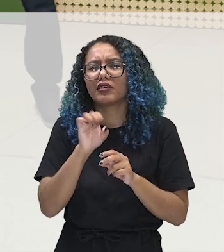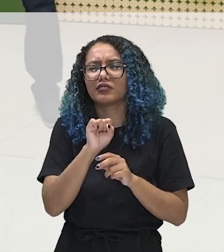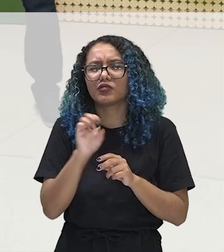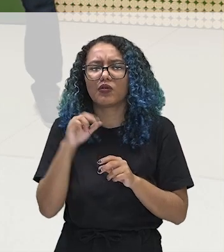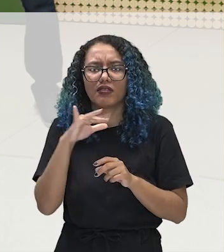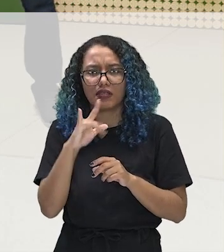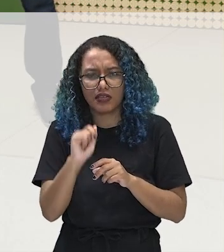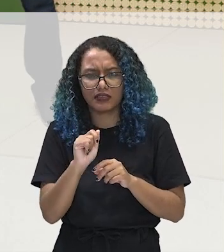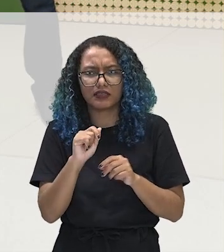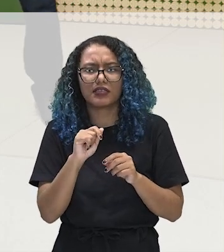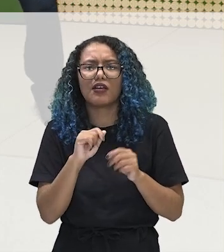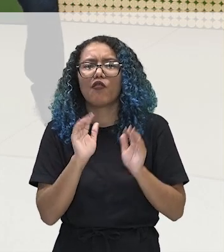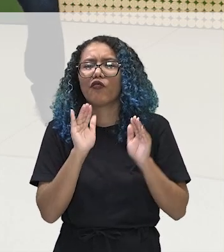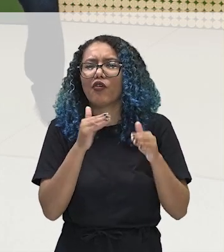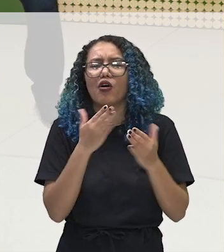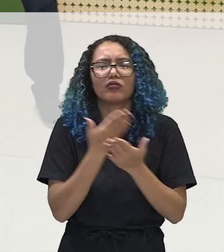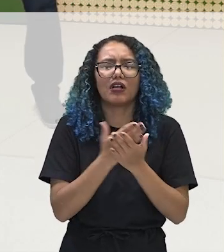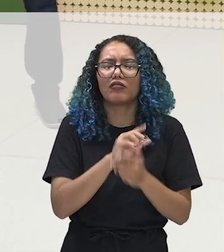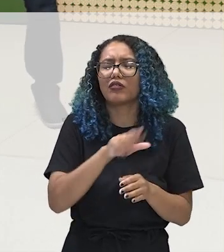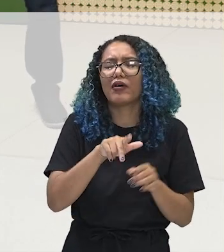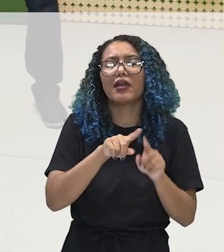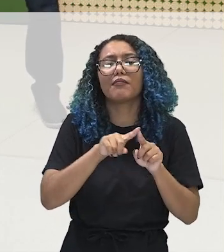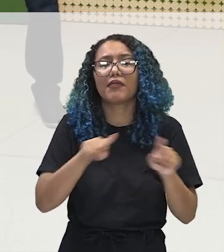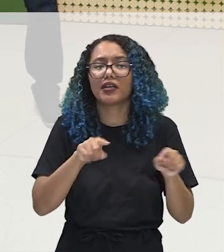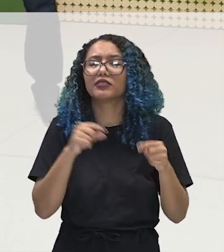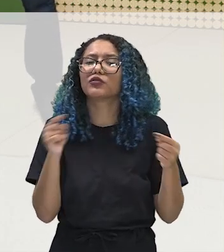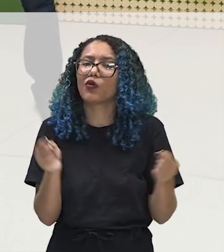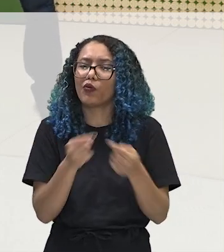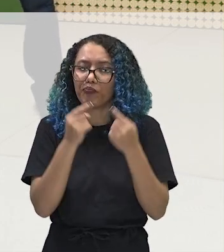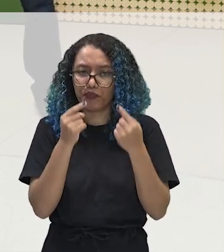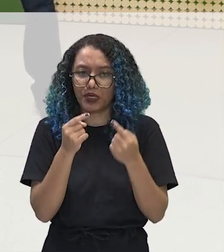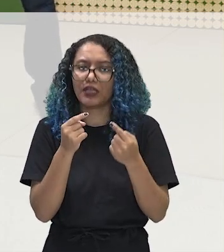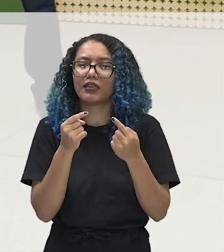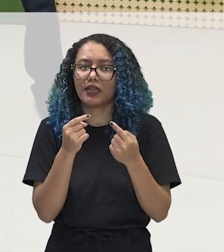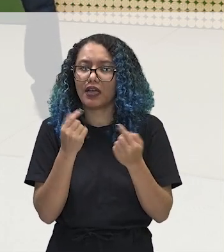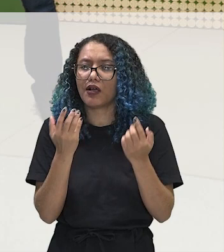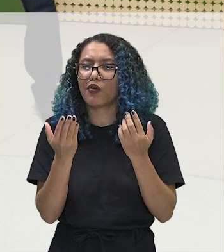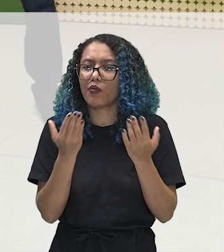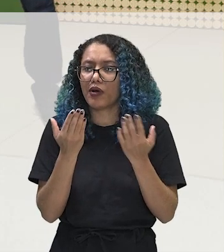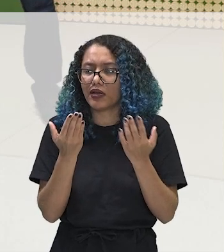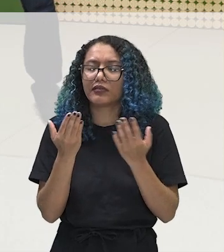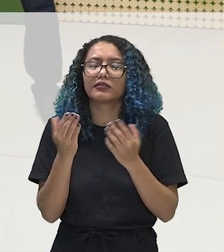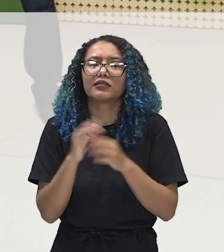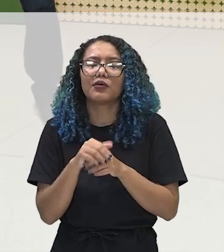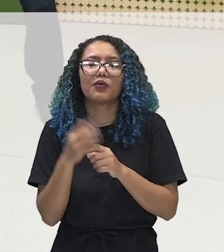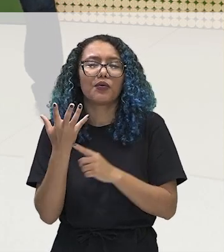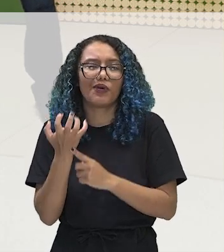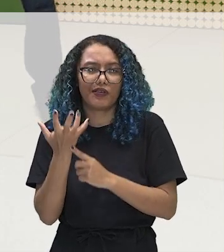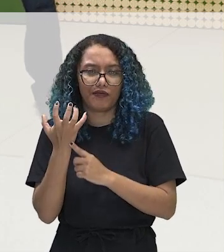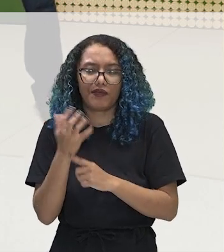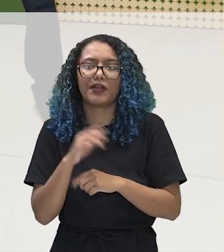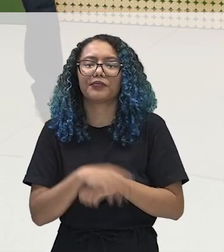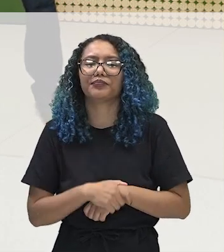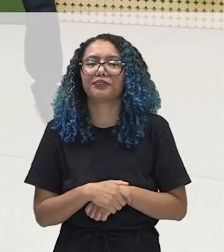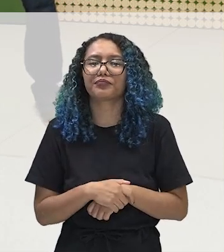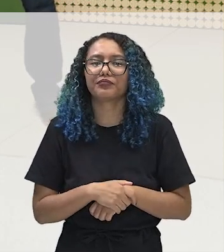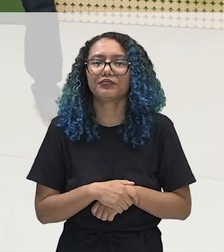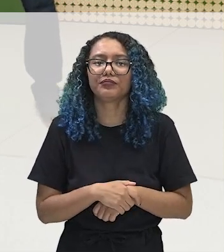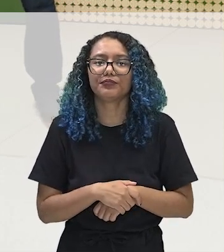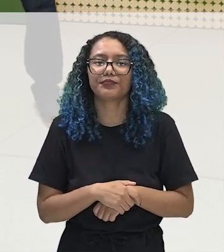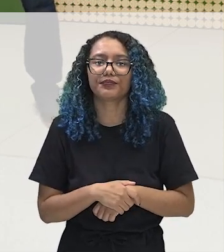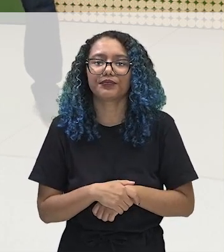aula, mas ele tem muito a ver aqui, ó, com essa atenuação da Wi-Fi, tá bom, pessoal? Dessa rede aí